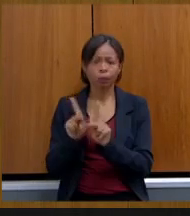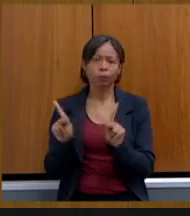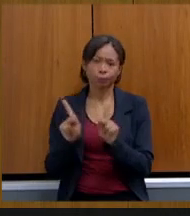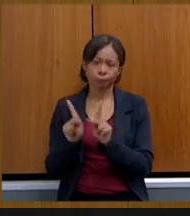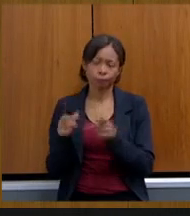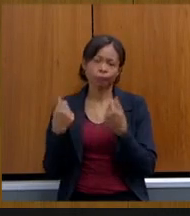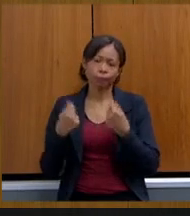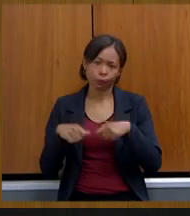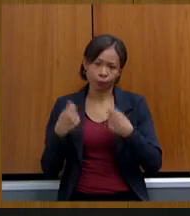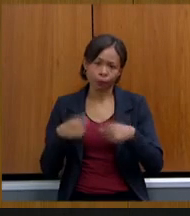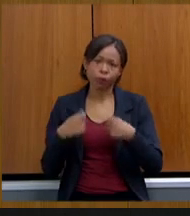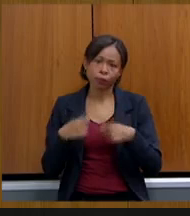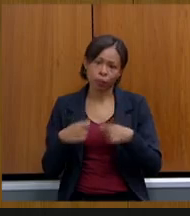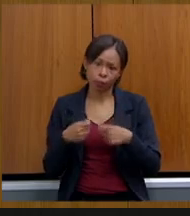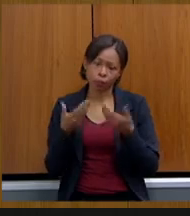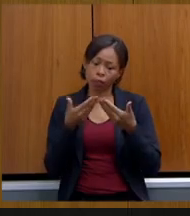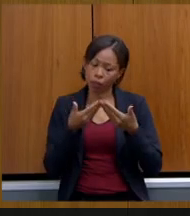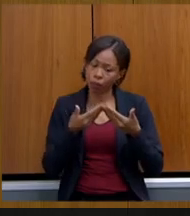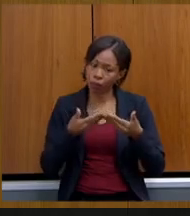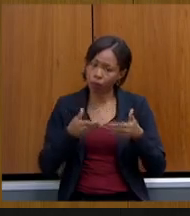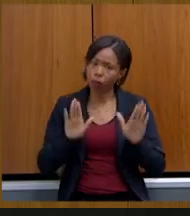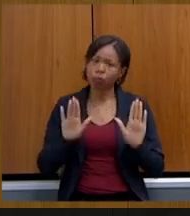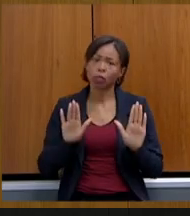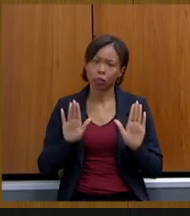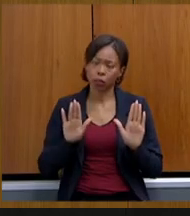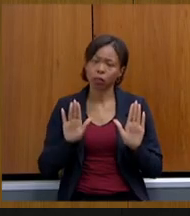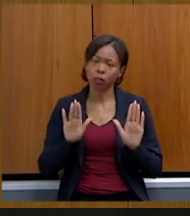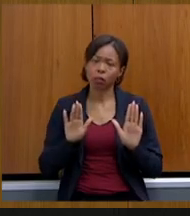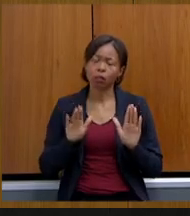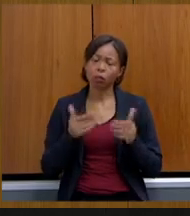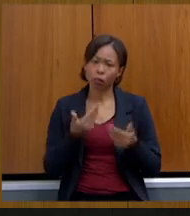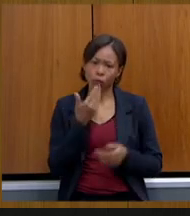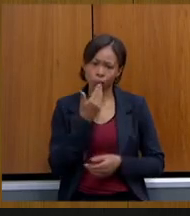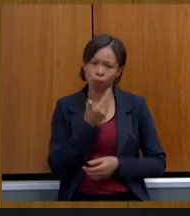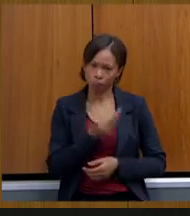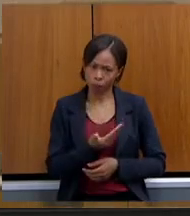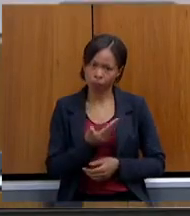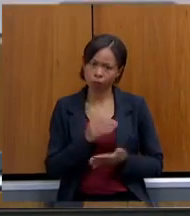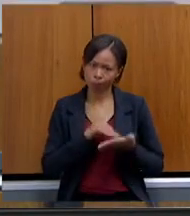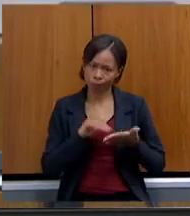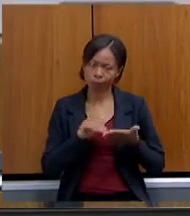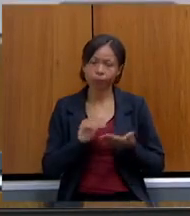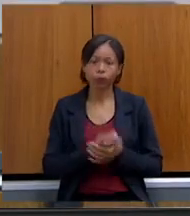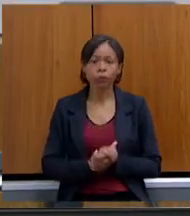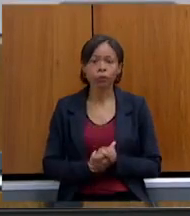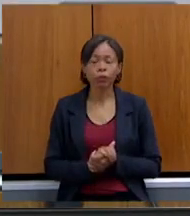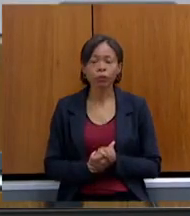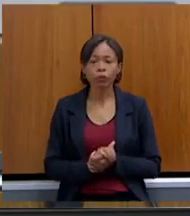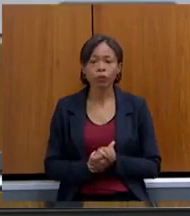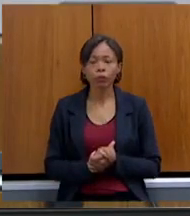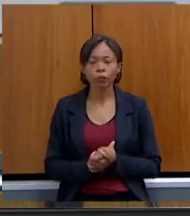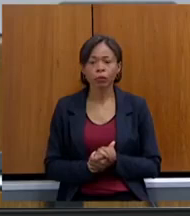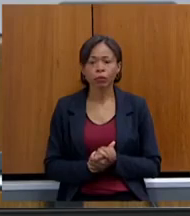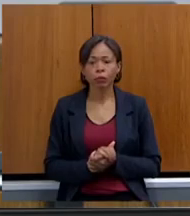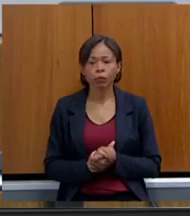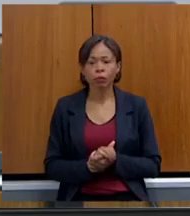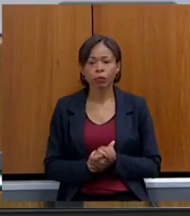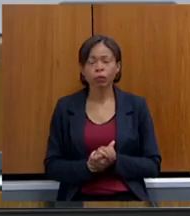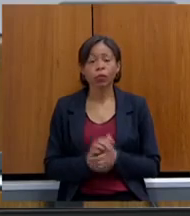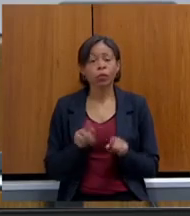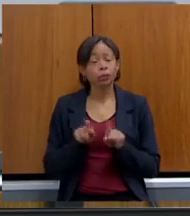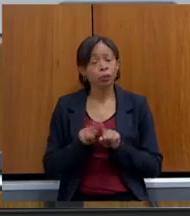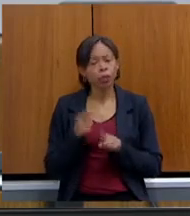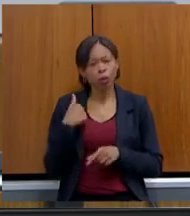que a gente precisa muito de abrir a gente faz esse apelo em outra coisa eu vou aqui não entrar em detalhes mas